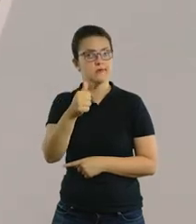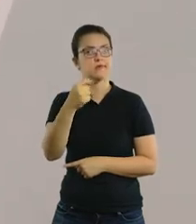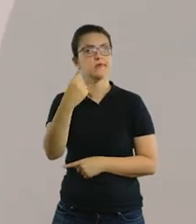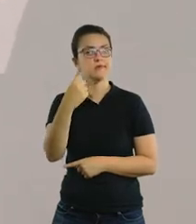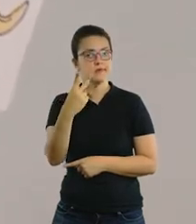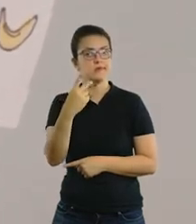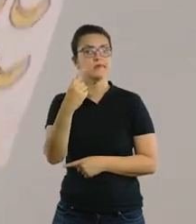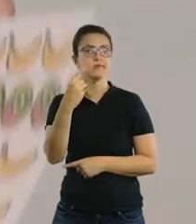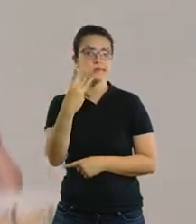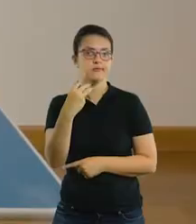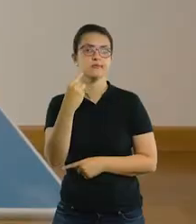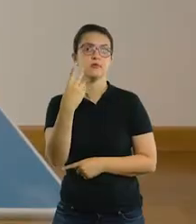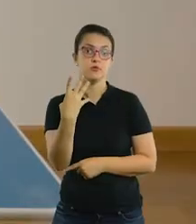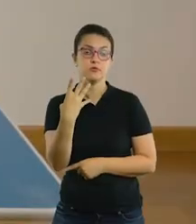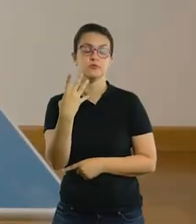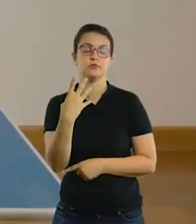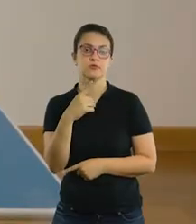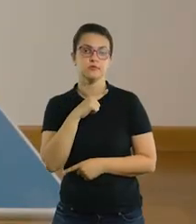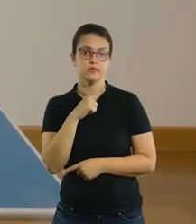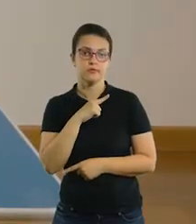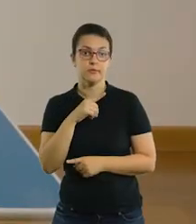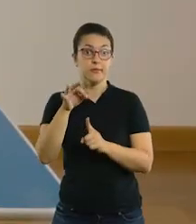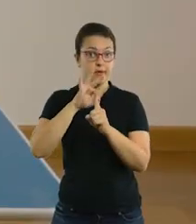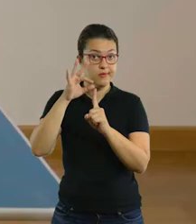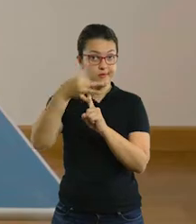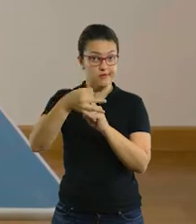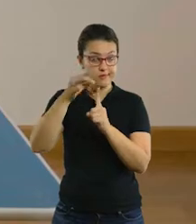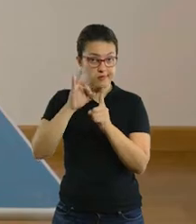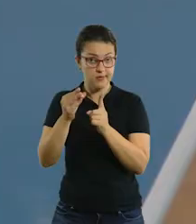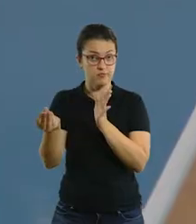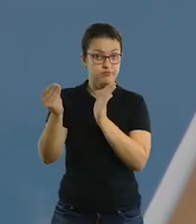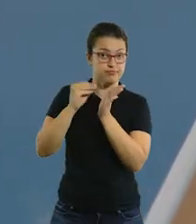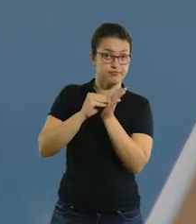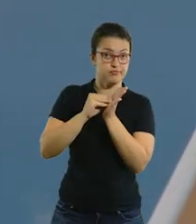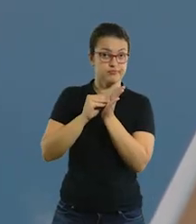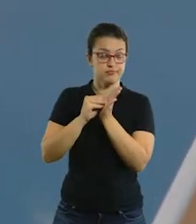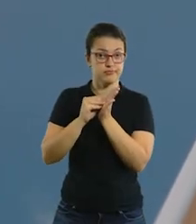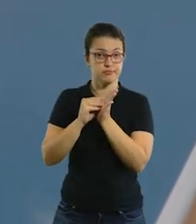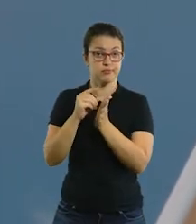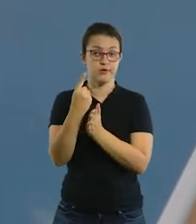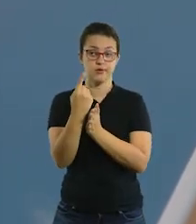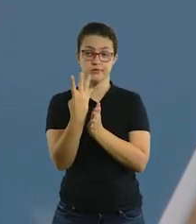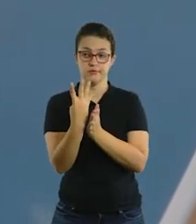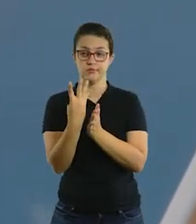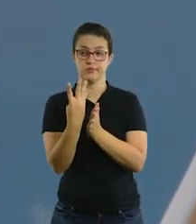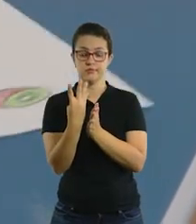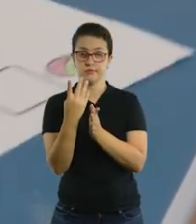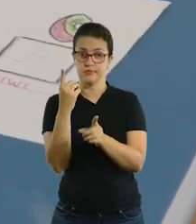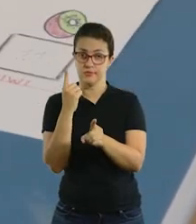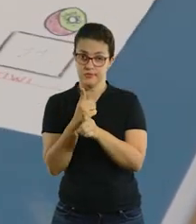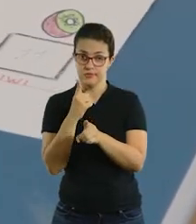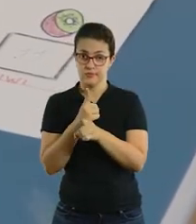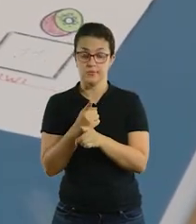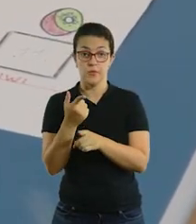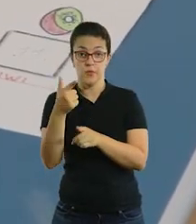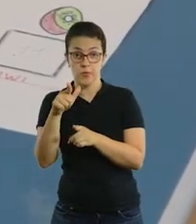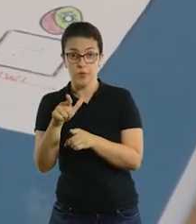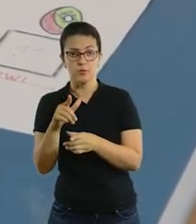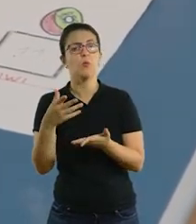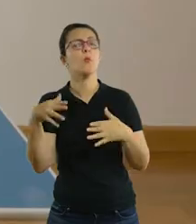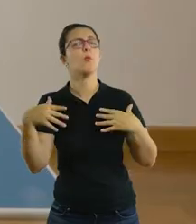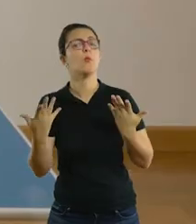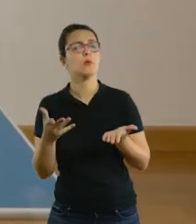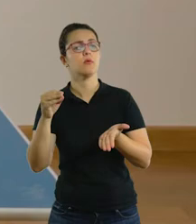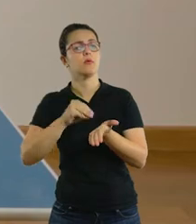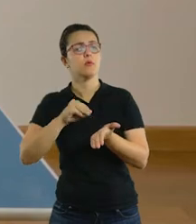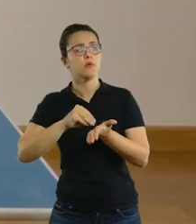1, 2, 3, 4, 5, 6, 7, 8, 9, 10, 11, 12, 13, 14. 14 bananas, vamos lá. Você coloca o número de bananas que você encontrou. E